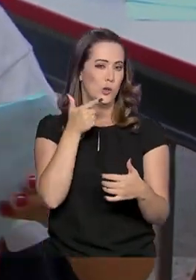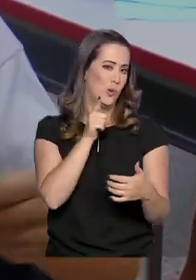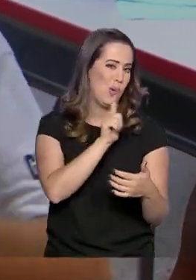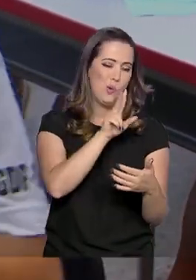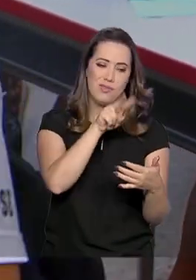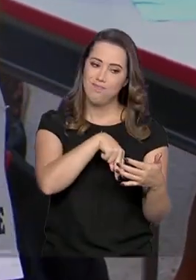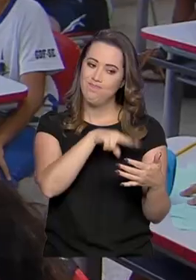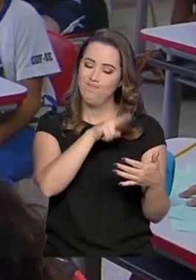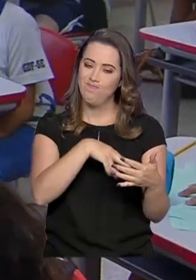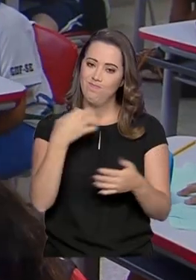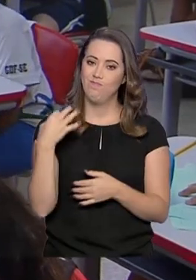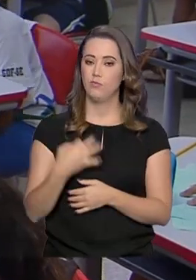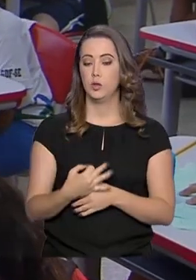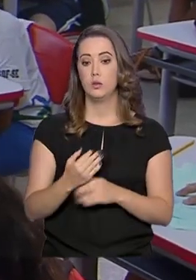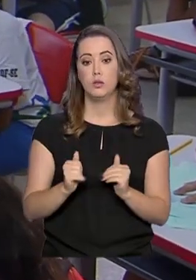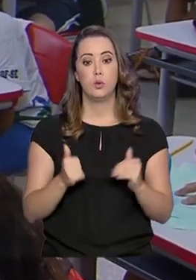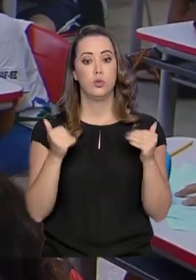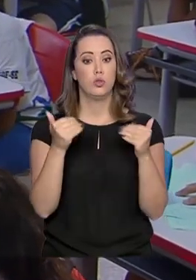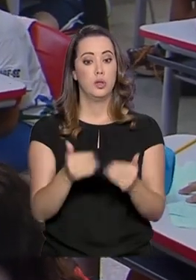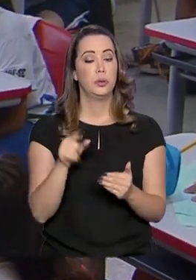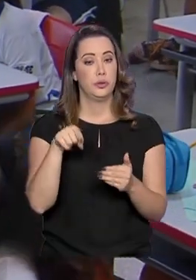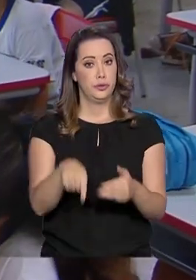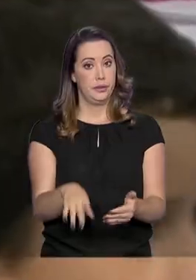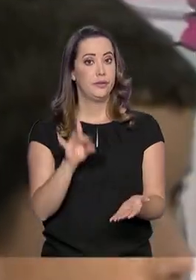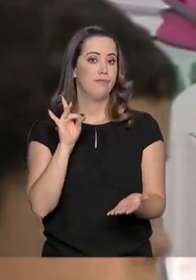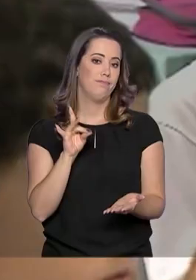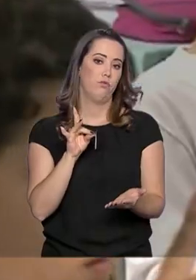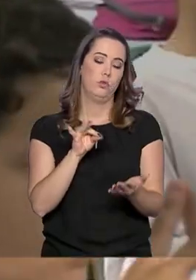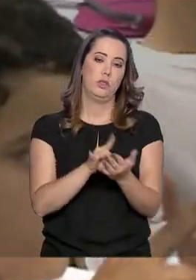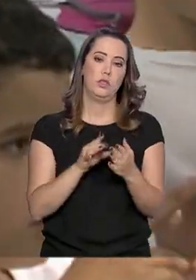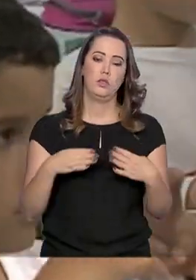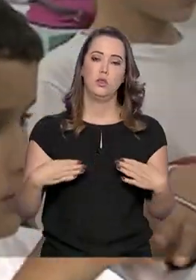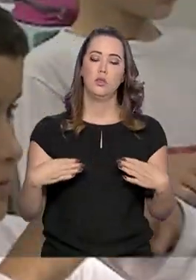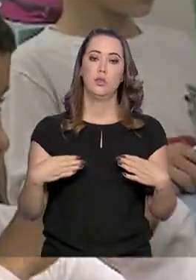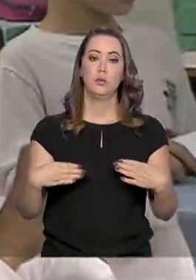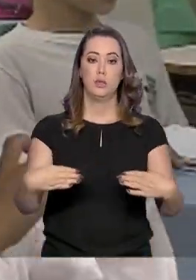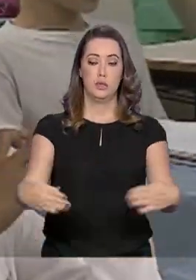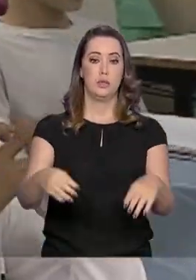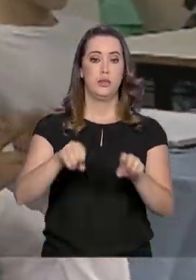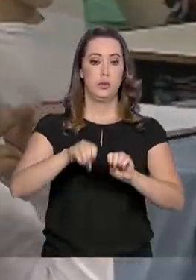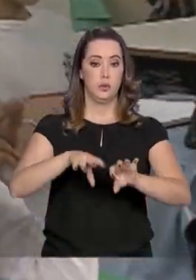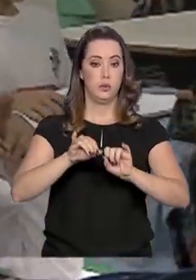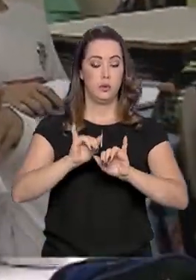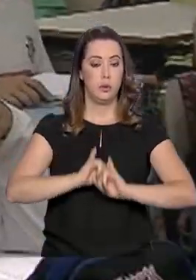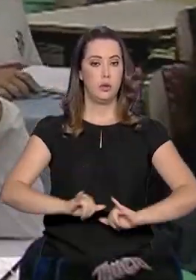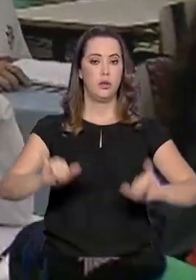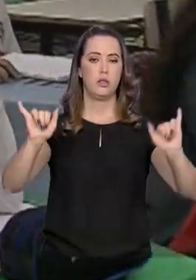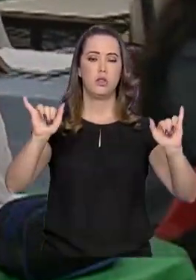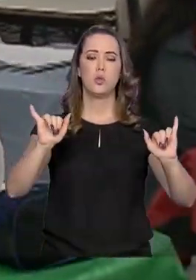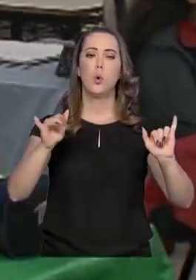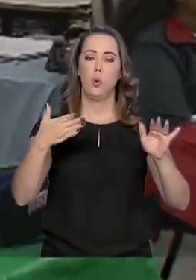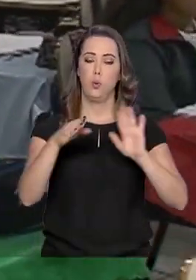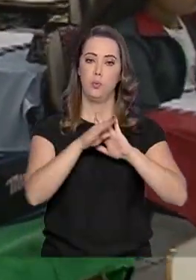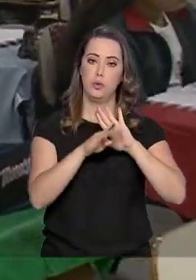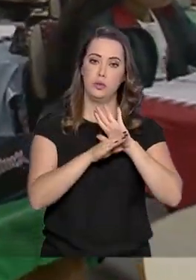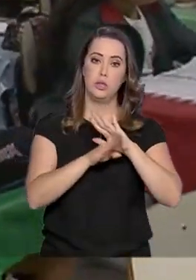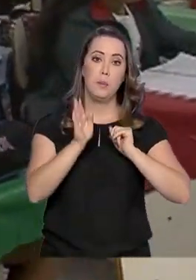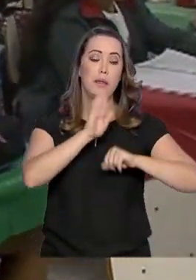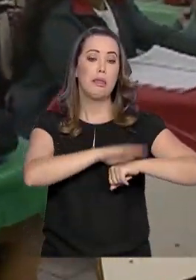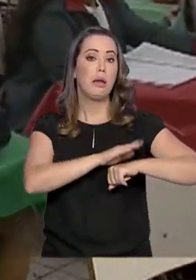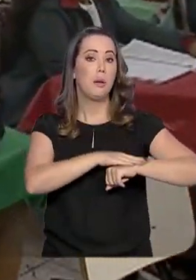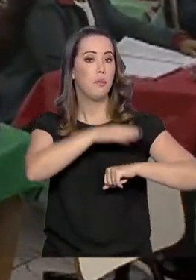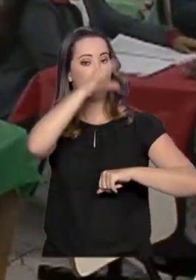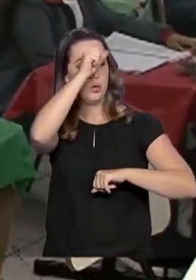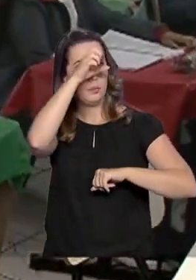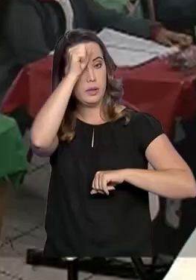na hora de ler. Para enfrentar essa realidade, o Ministério da Educação lançou o programa Tempo de Aprender com um